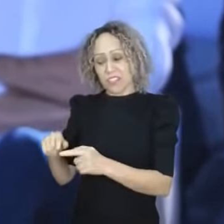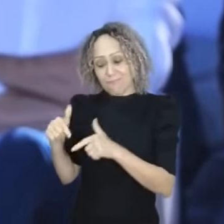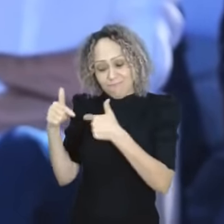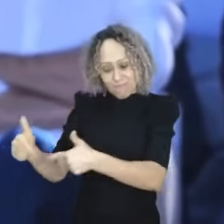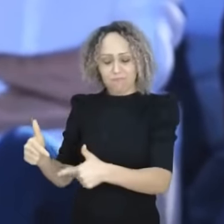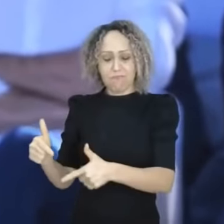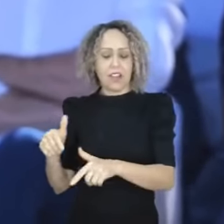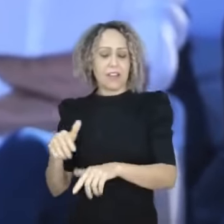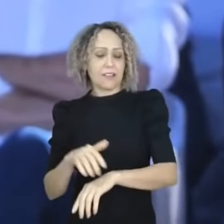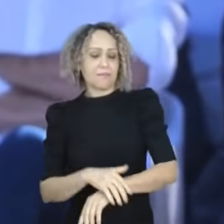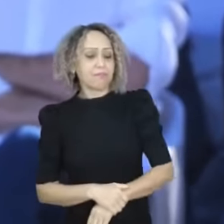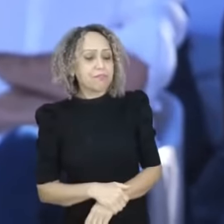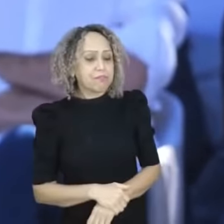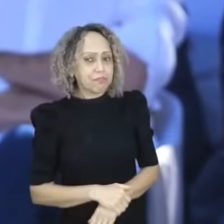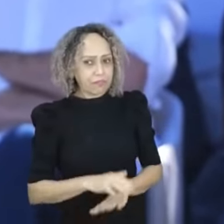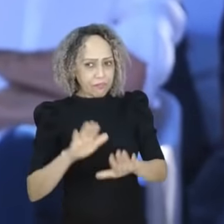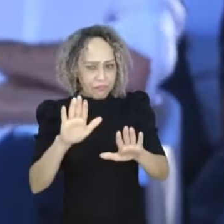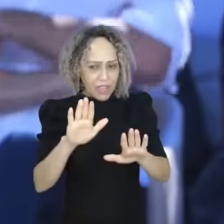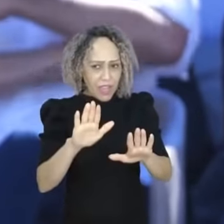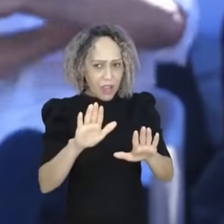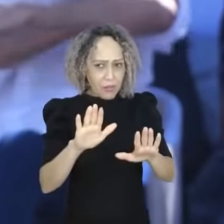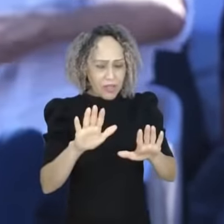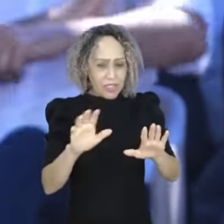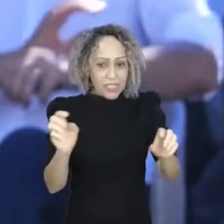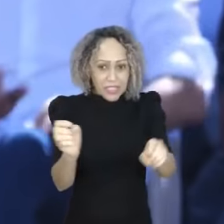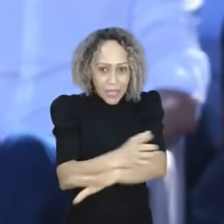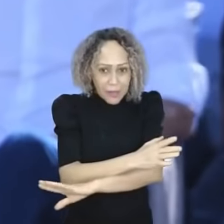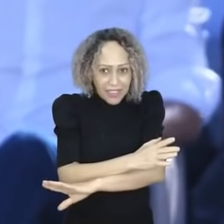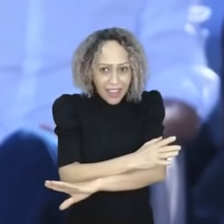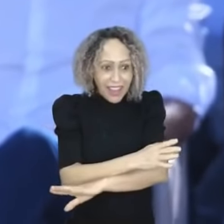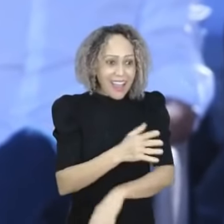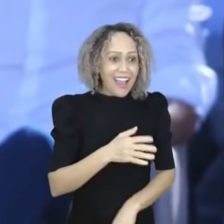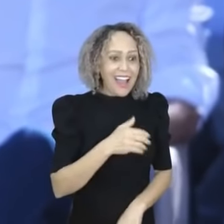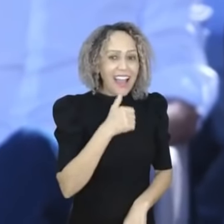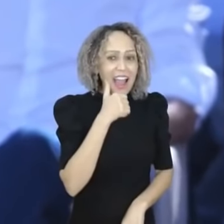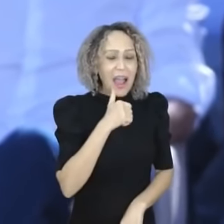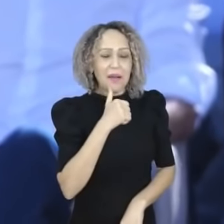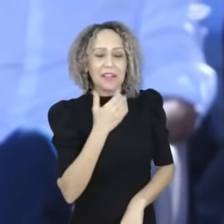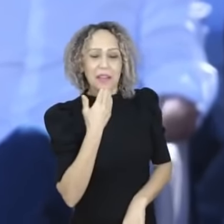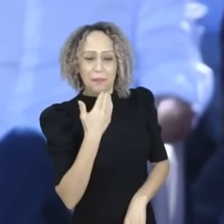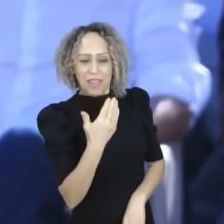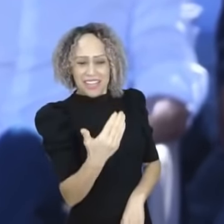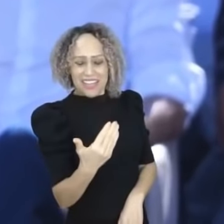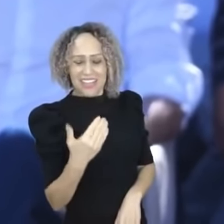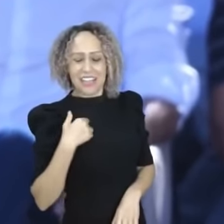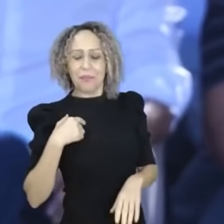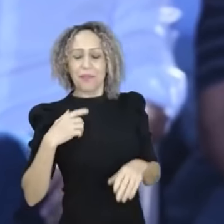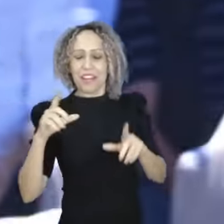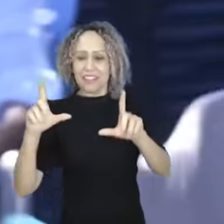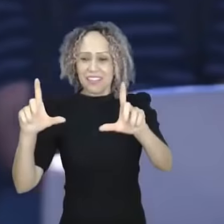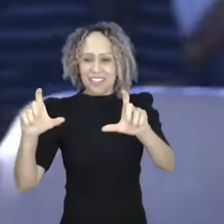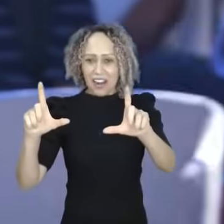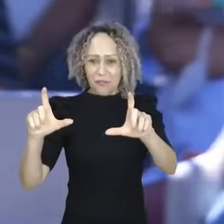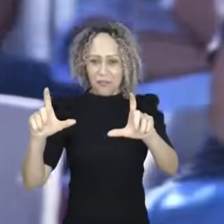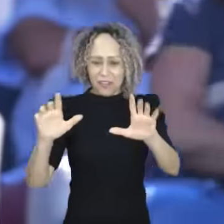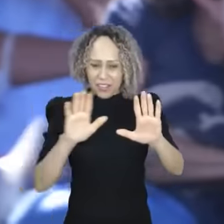com você, meu amor. Assim que terminar, o Stuka dá um jeito de levar você lá para trás. Então,